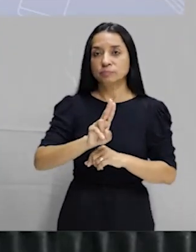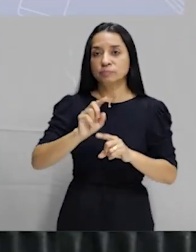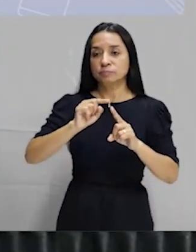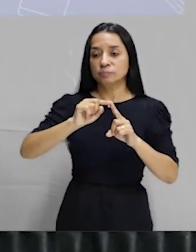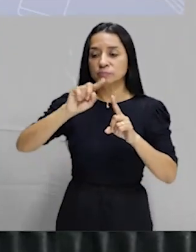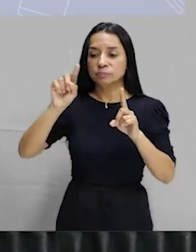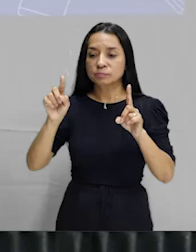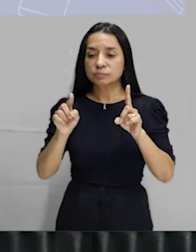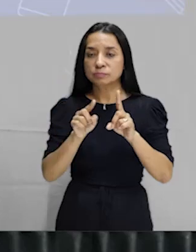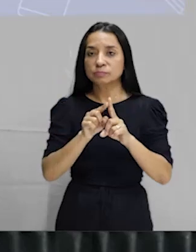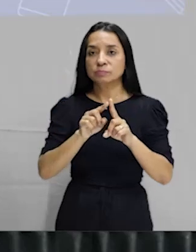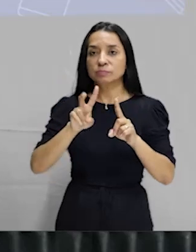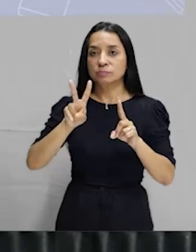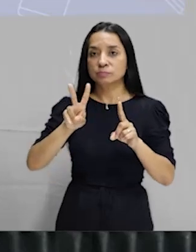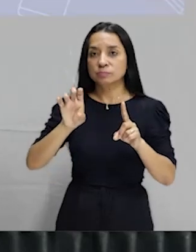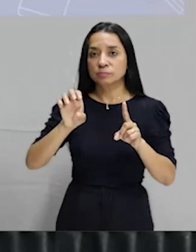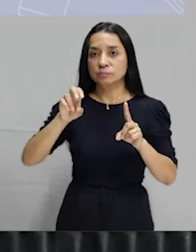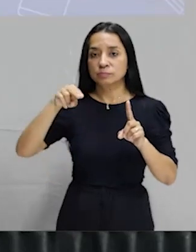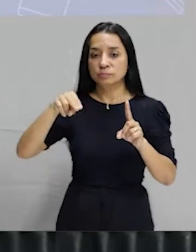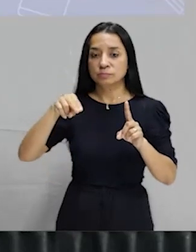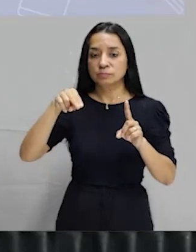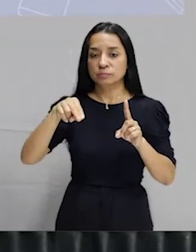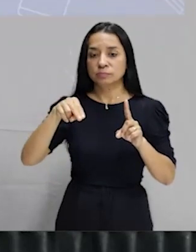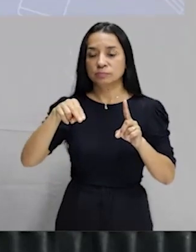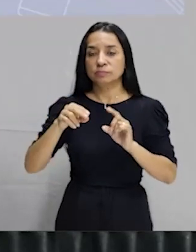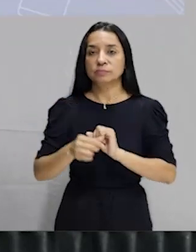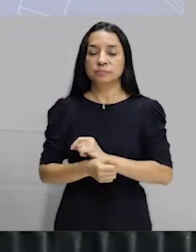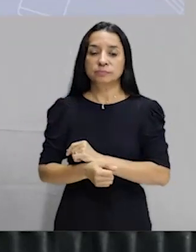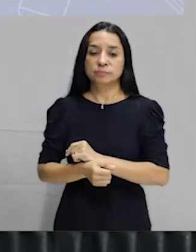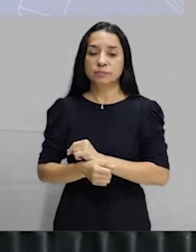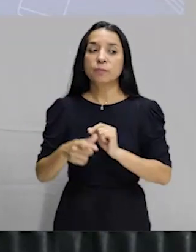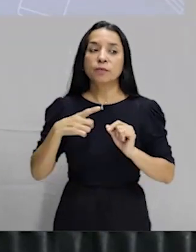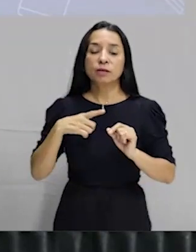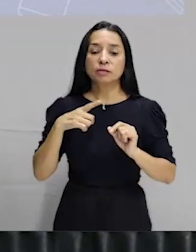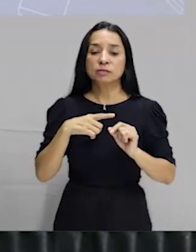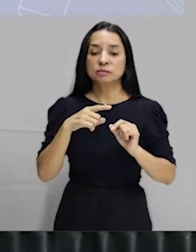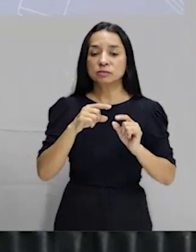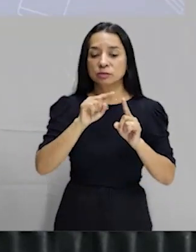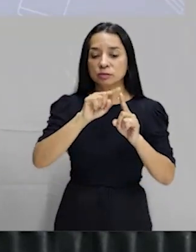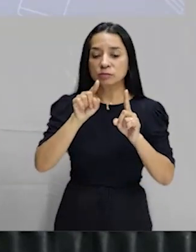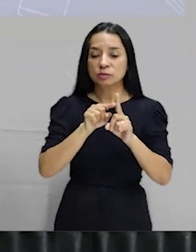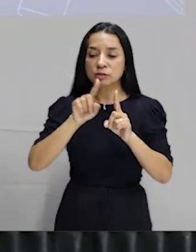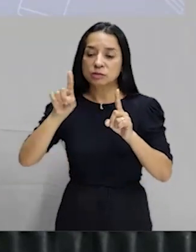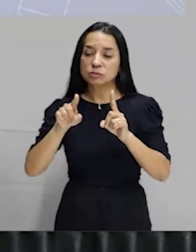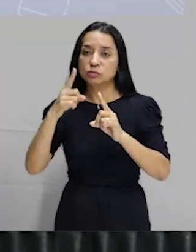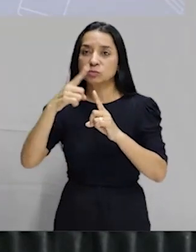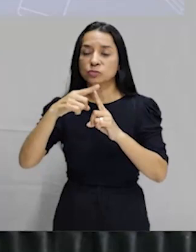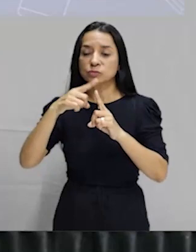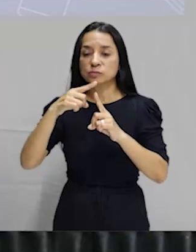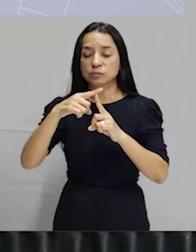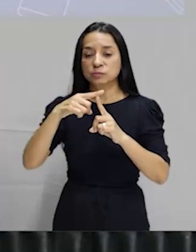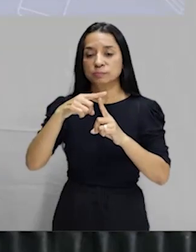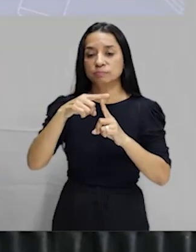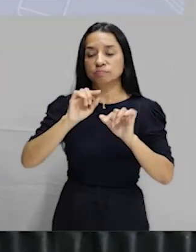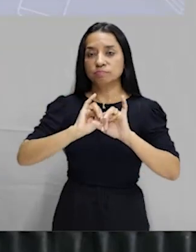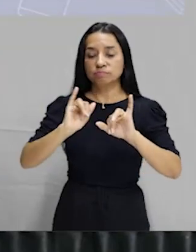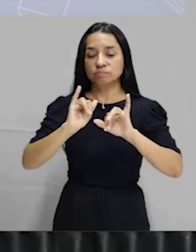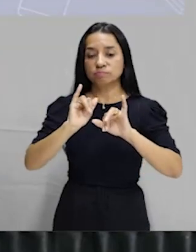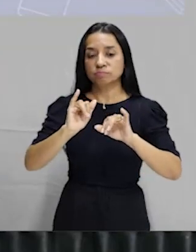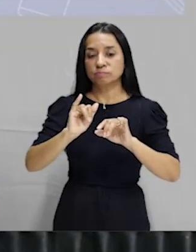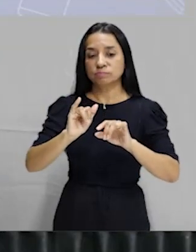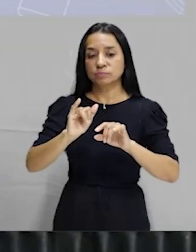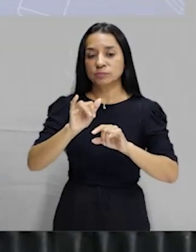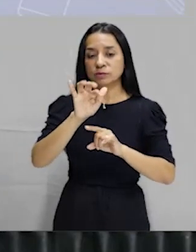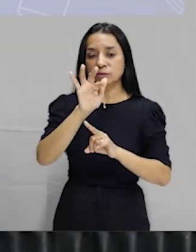diagrama aqui, né, eu tenho cada conjunto associado ao tipo de notícia. No caso, a